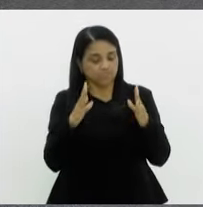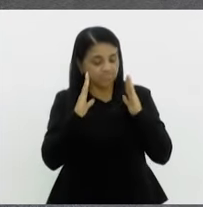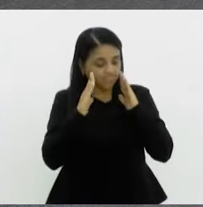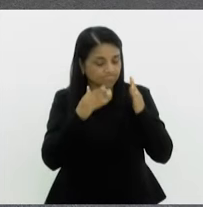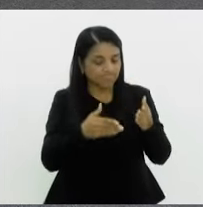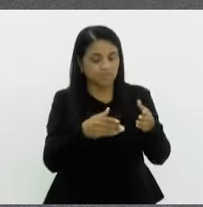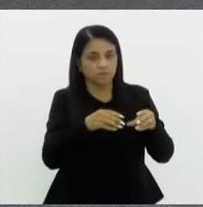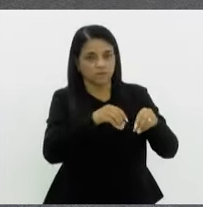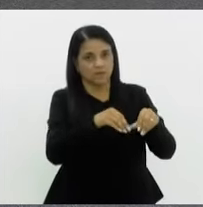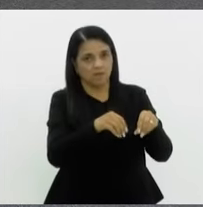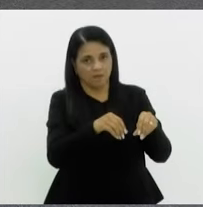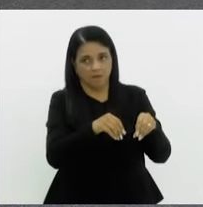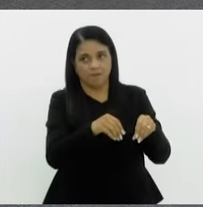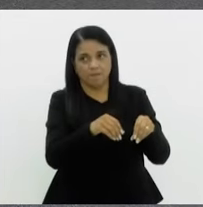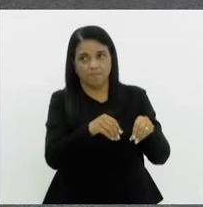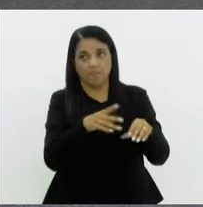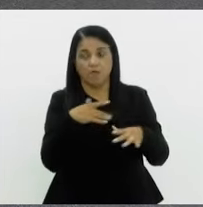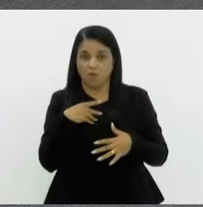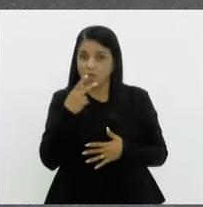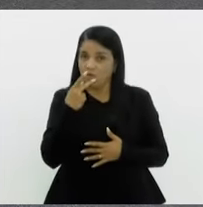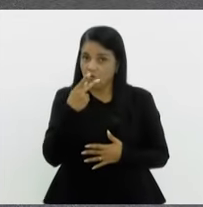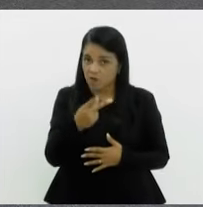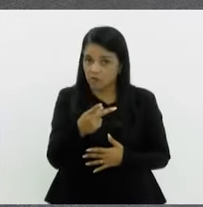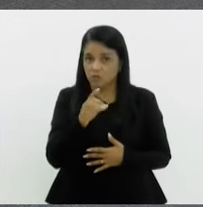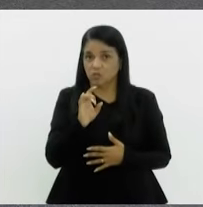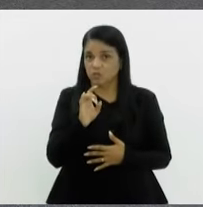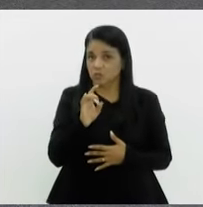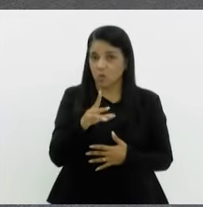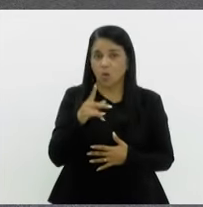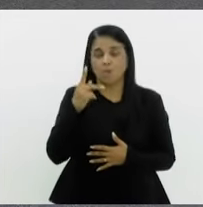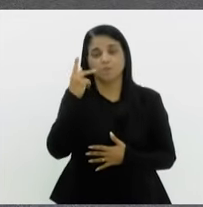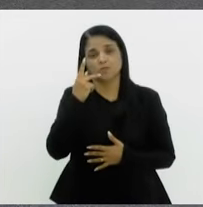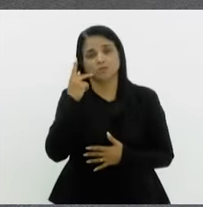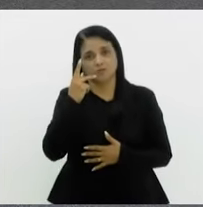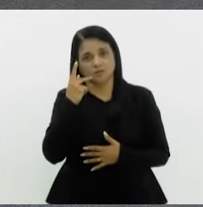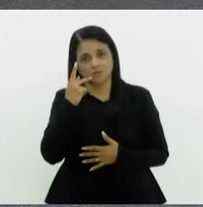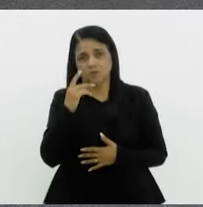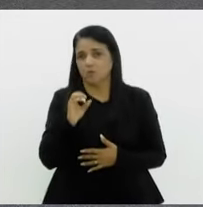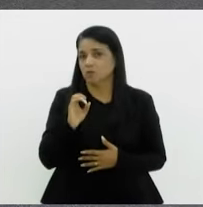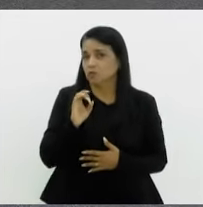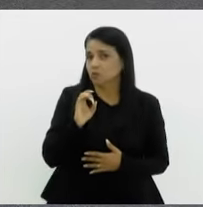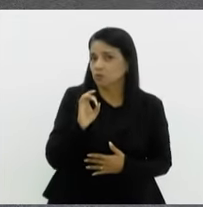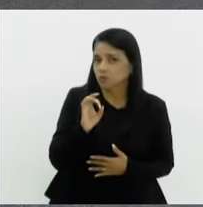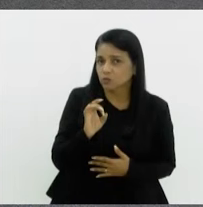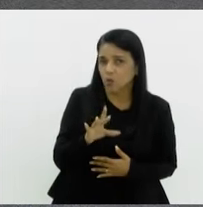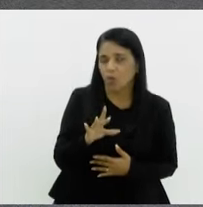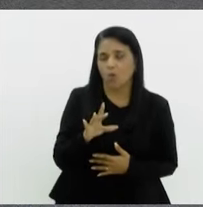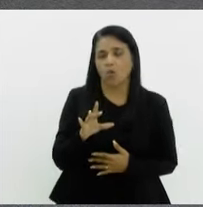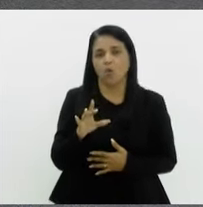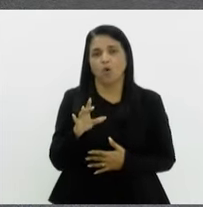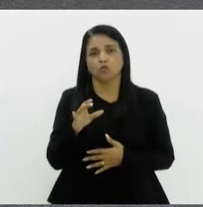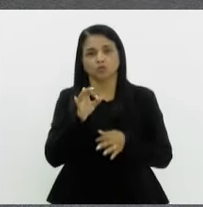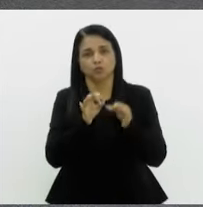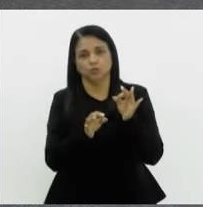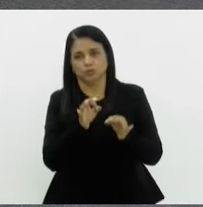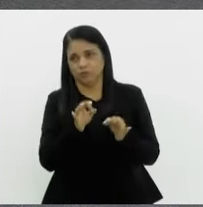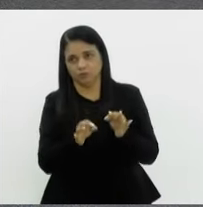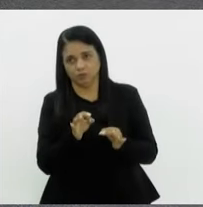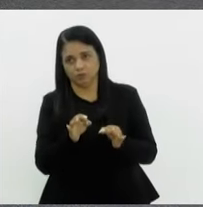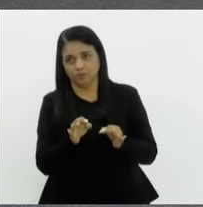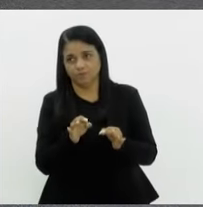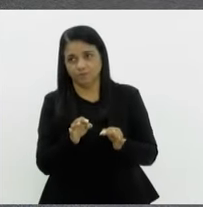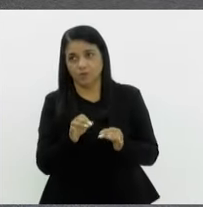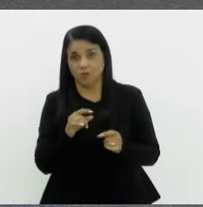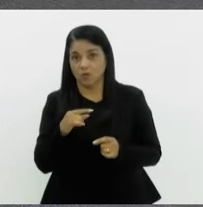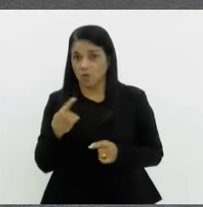É, por isso eu digo, não é só uma questão política, não é só uma questão jurídica, nós